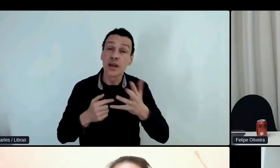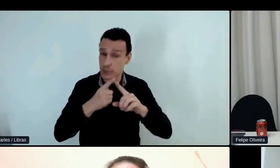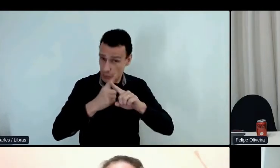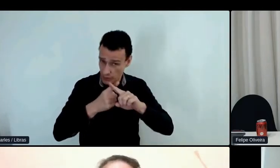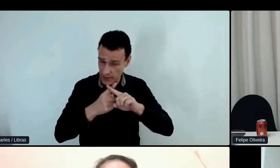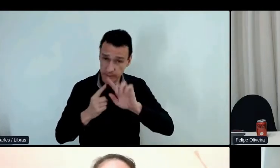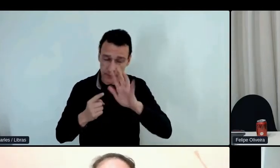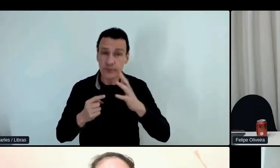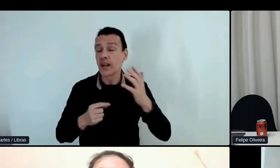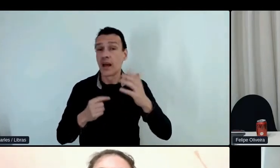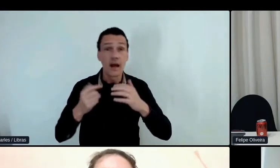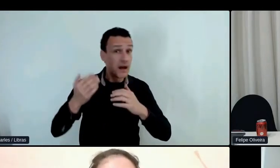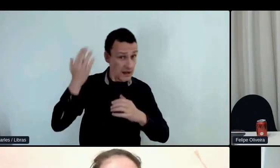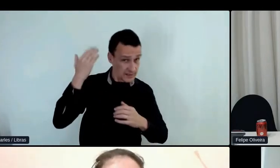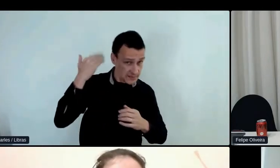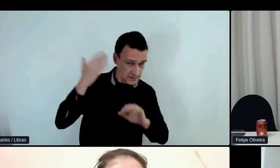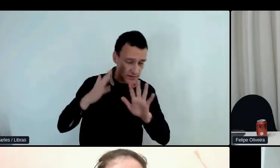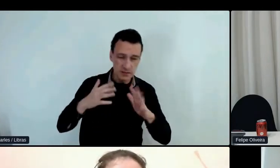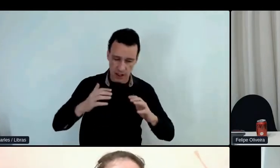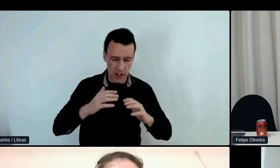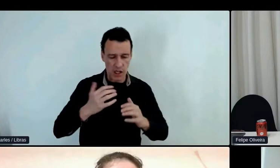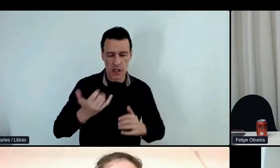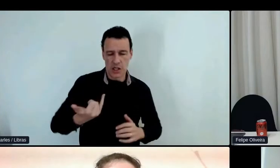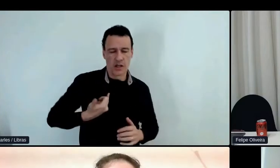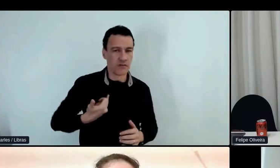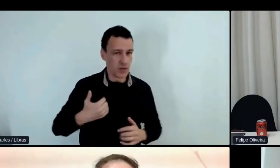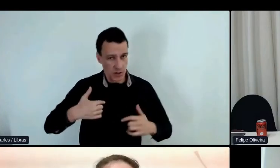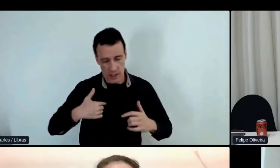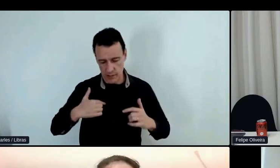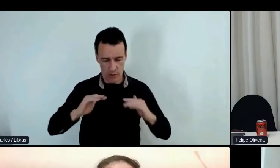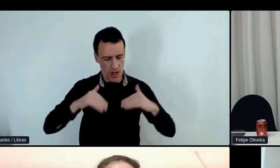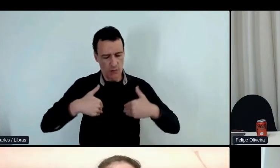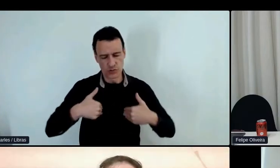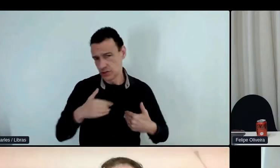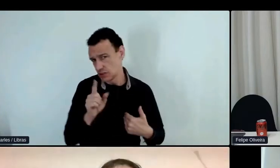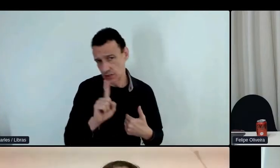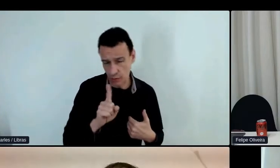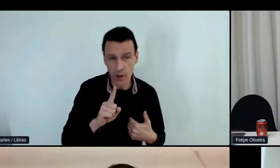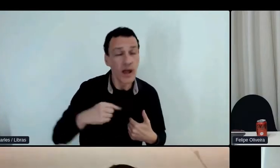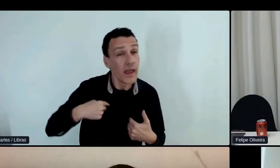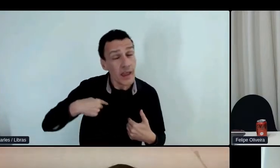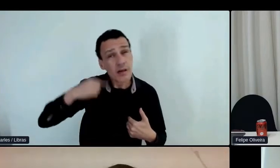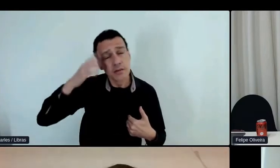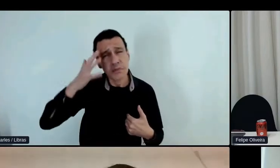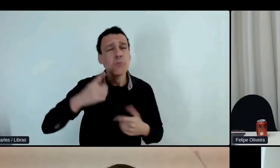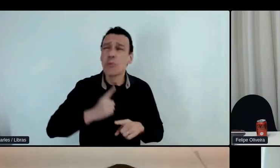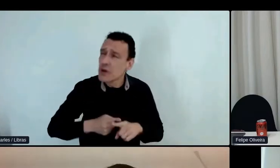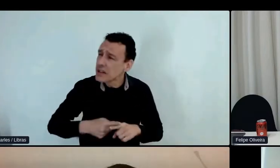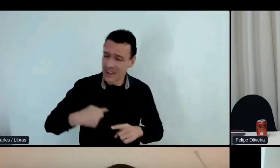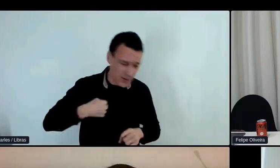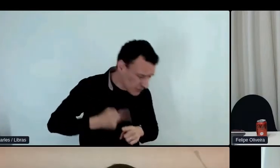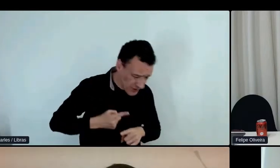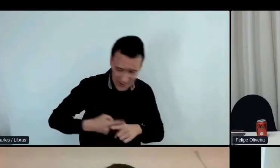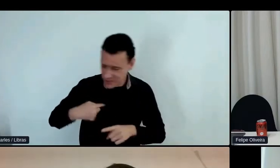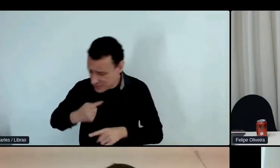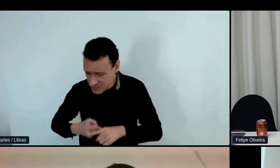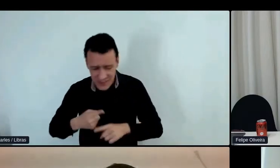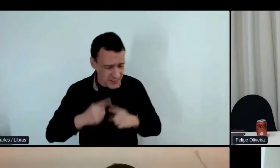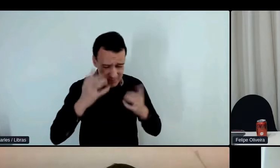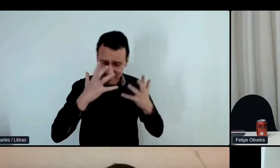chegamos ao diagnóstico de autismo, a pessoa chega a se sentir aliviada, porque